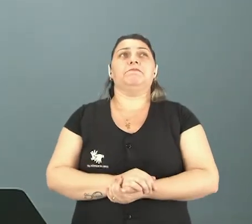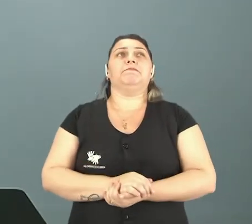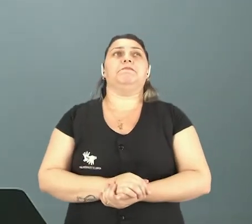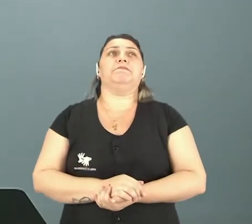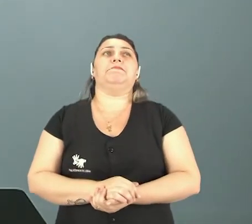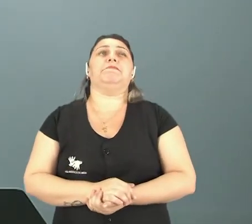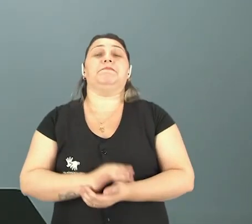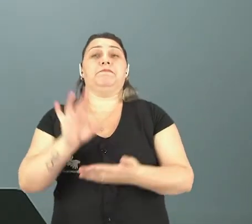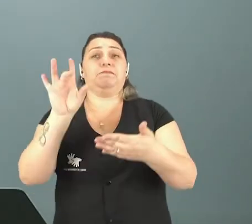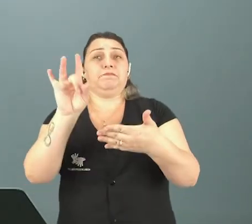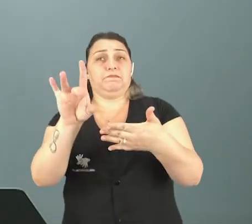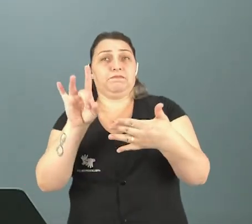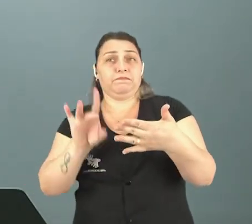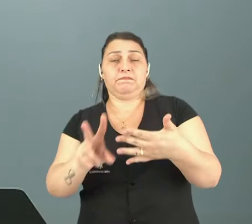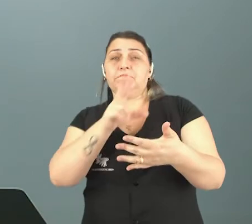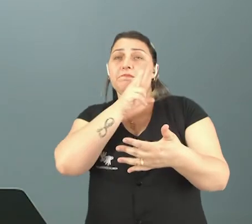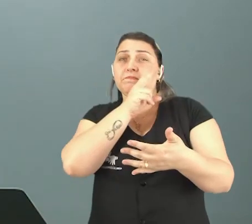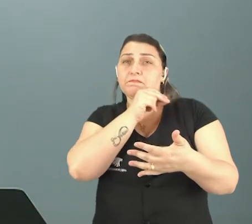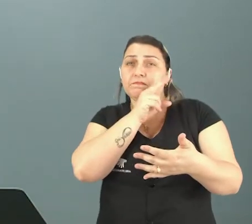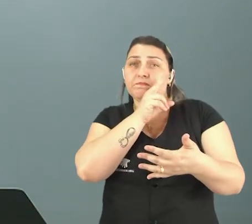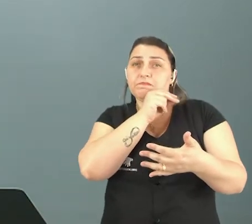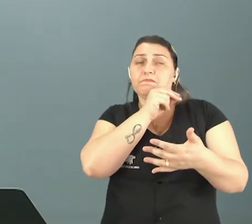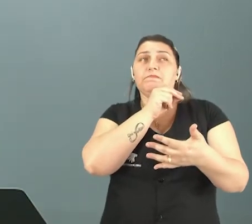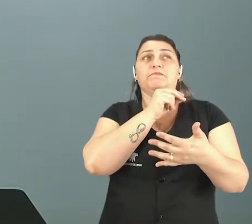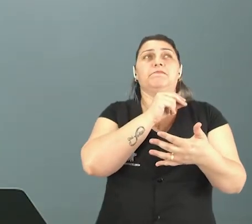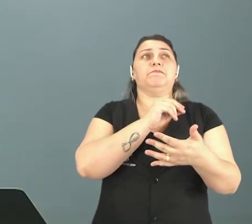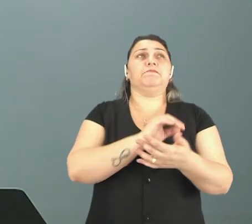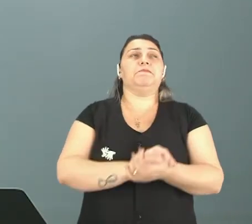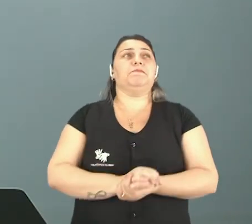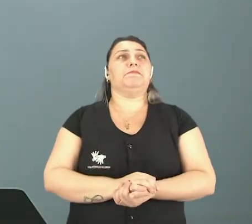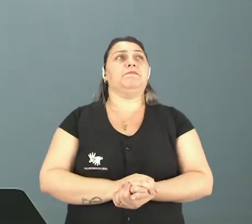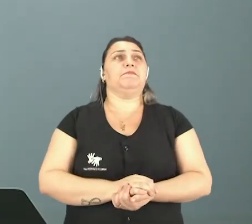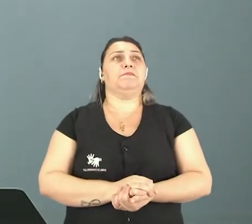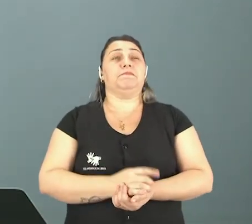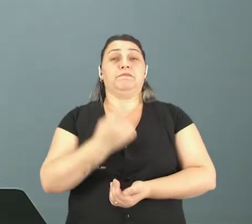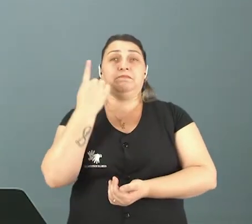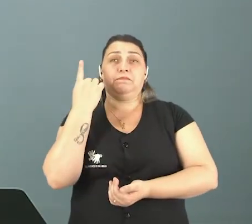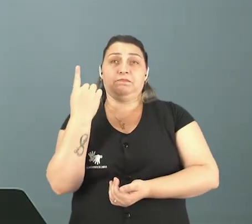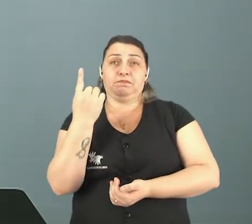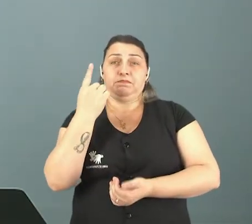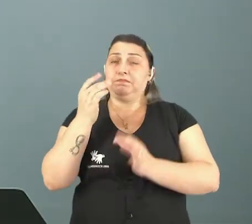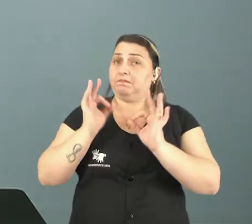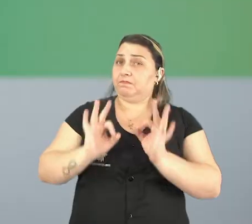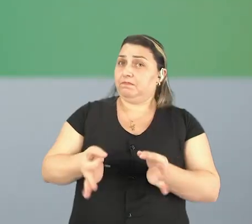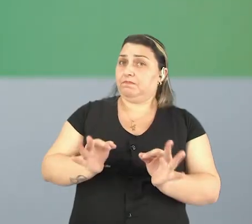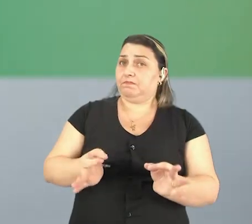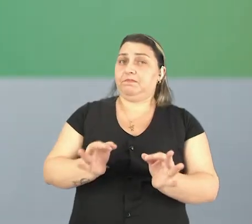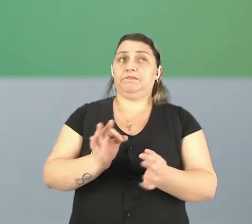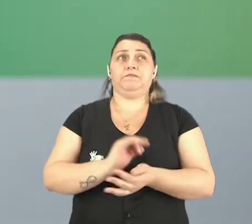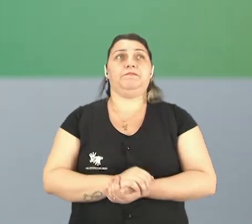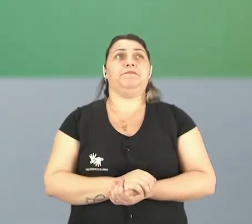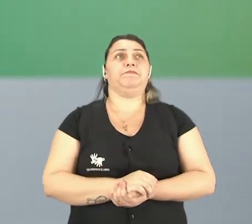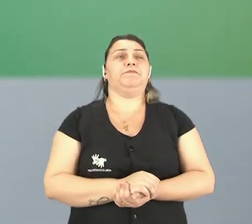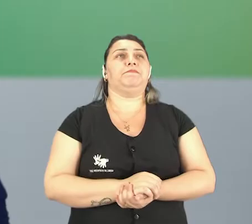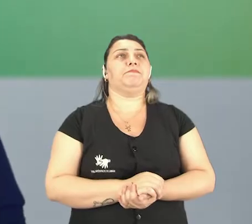aí, cada pato vai ficar com uma parte, certinho?